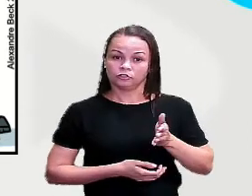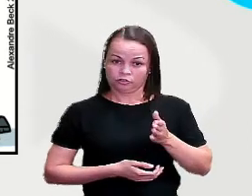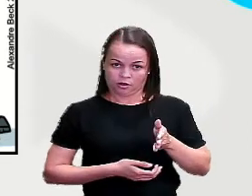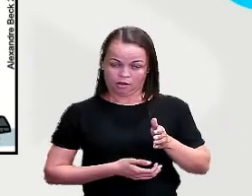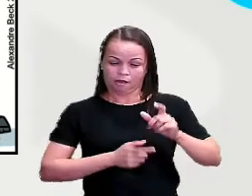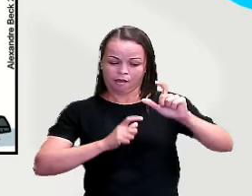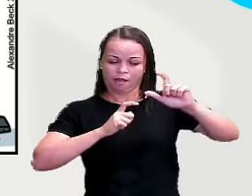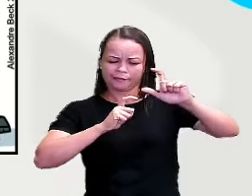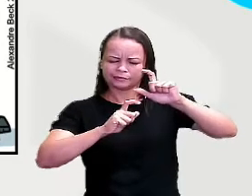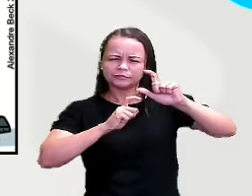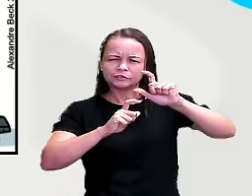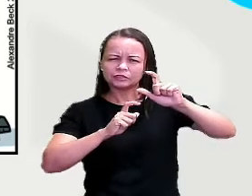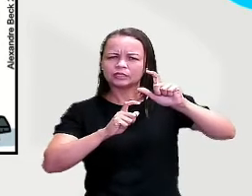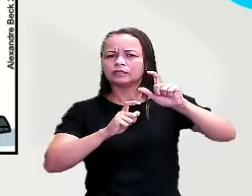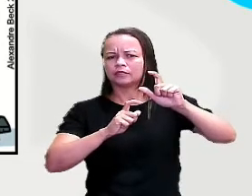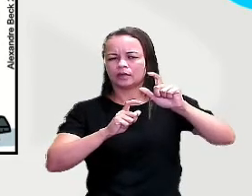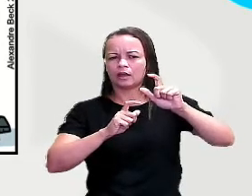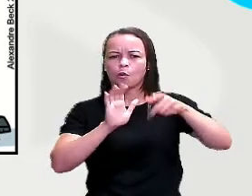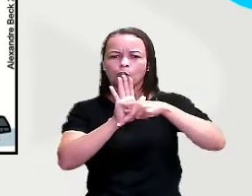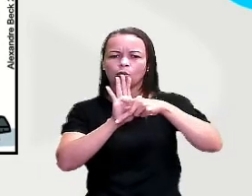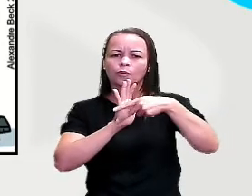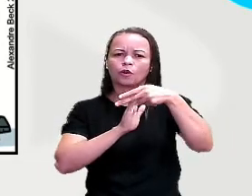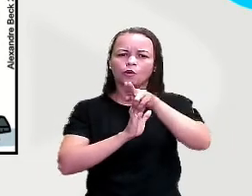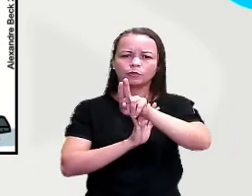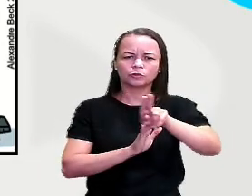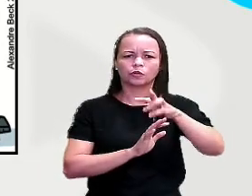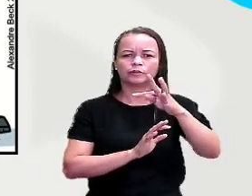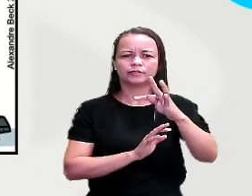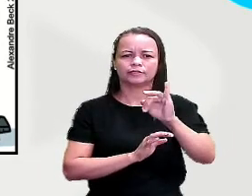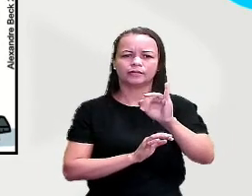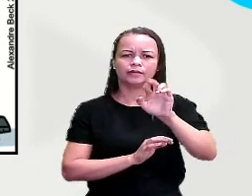o próprio nome fala, ó, tirinha, né? Algo mais